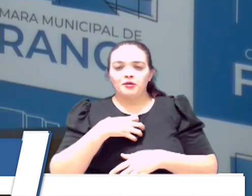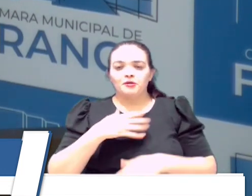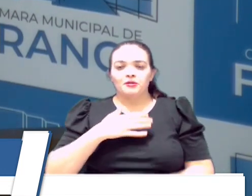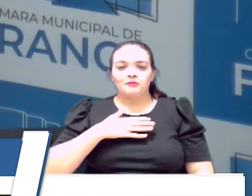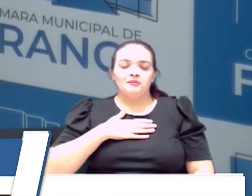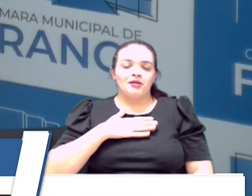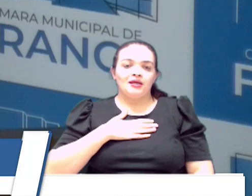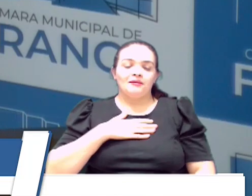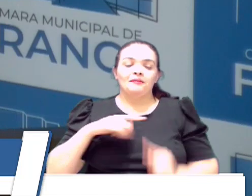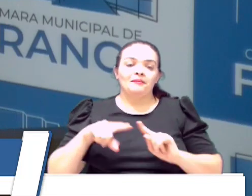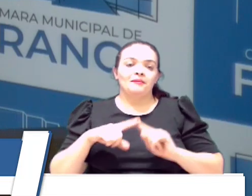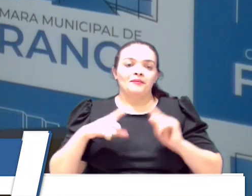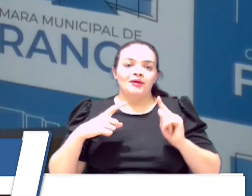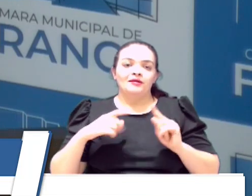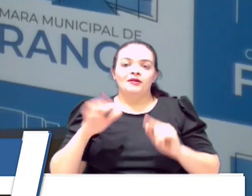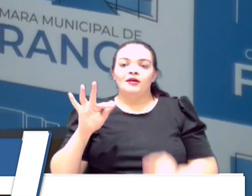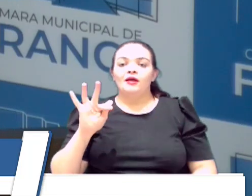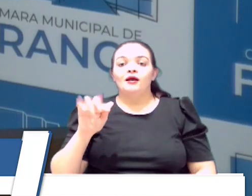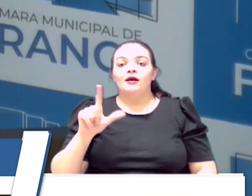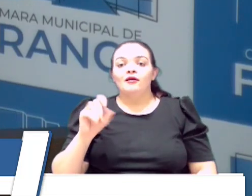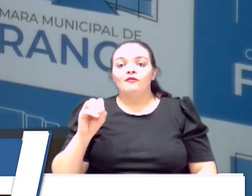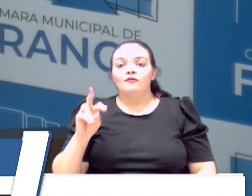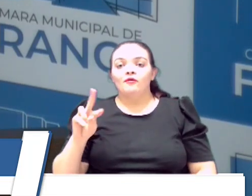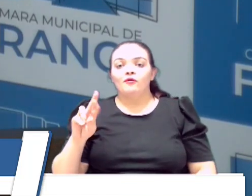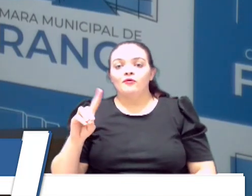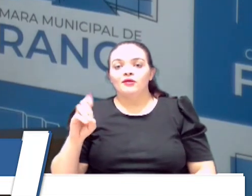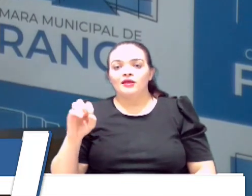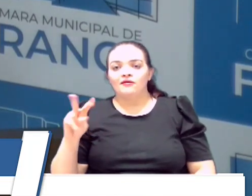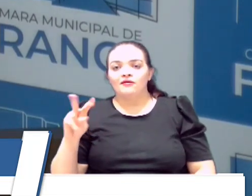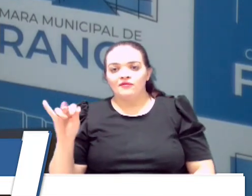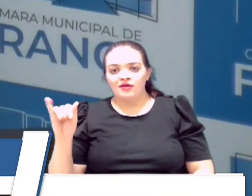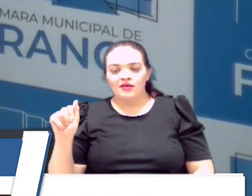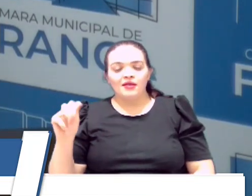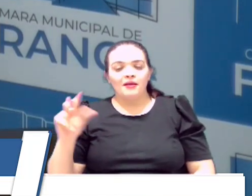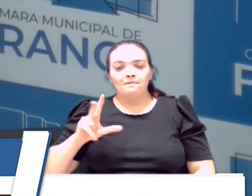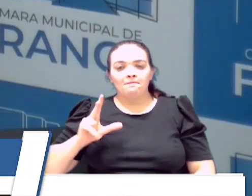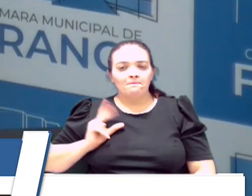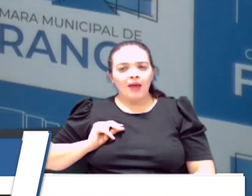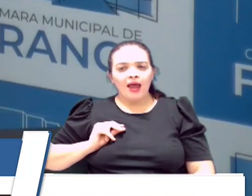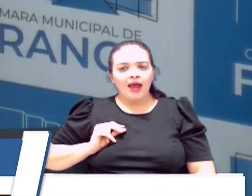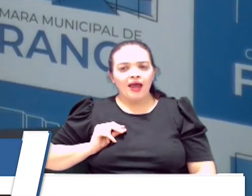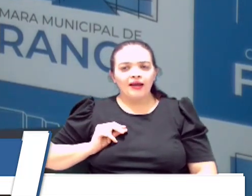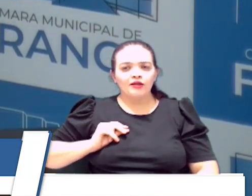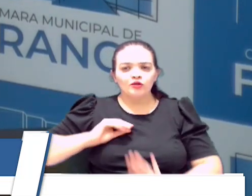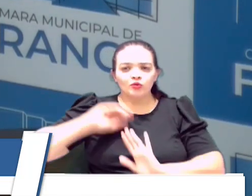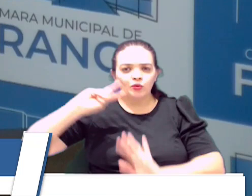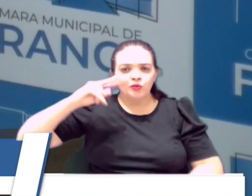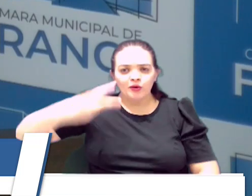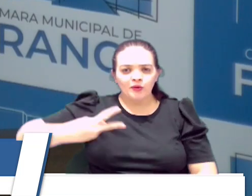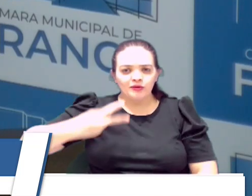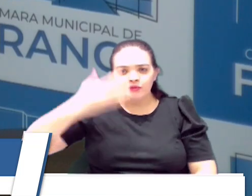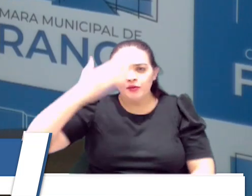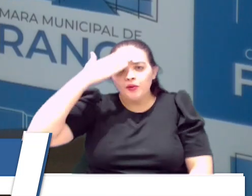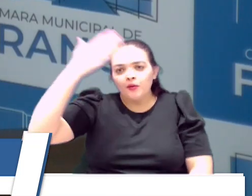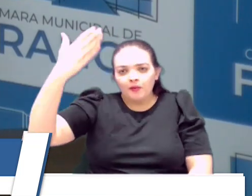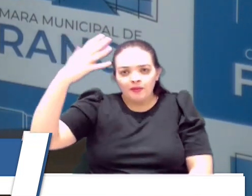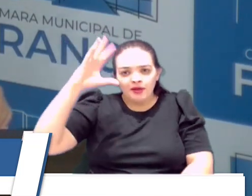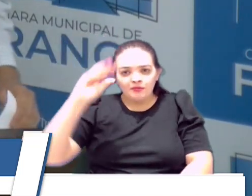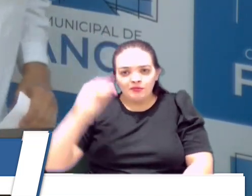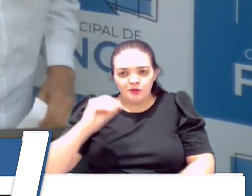mas a Flor da Vida merece tudo que vocês estão fazendo, e muito obrigado por essa noite